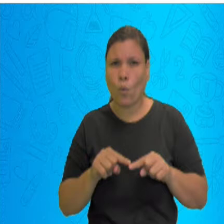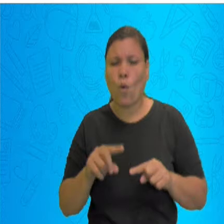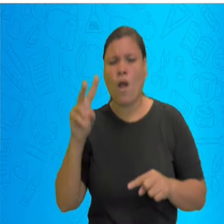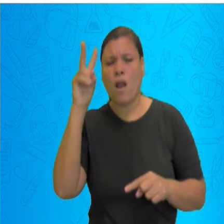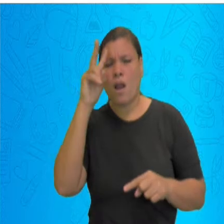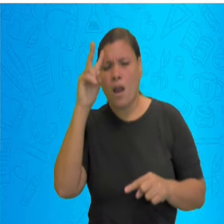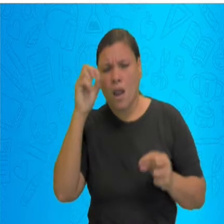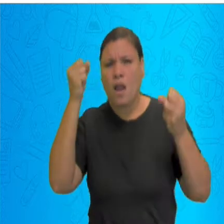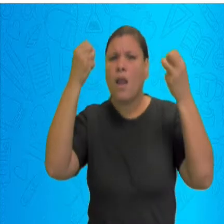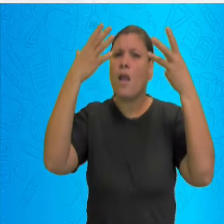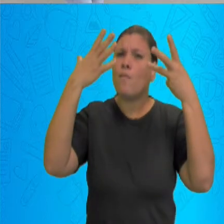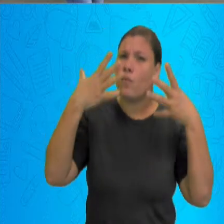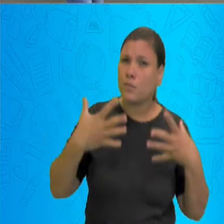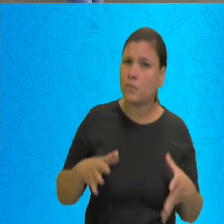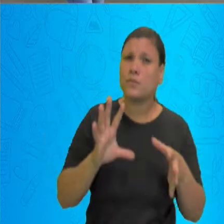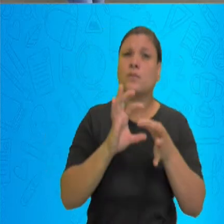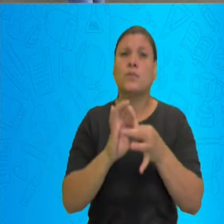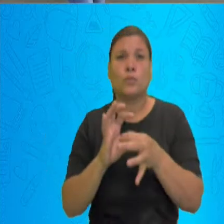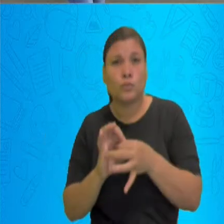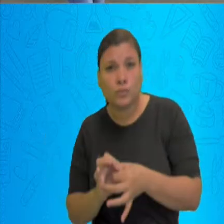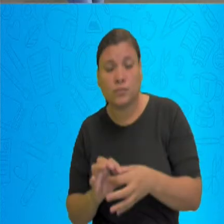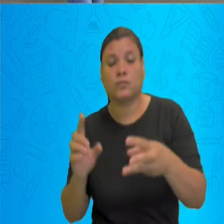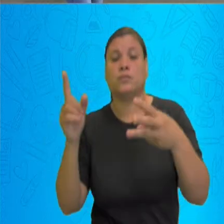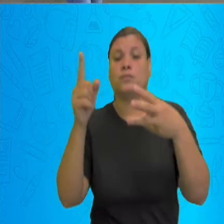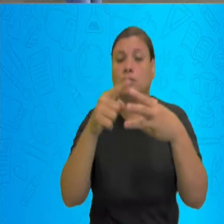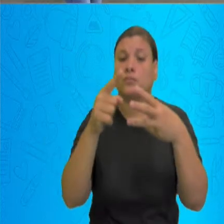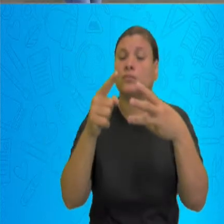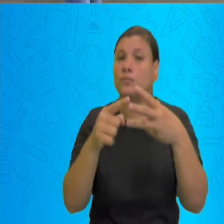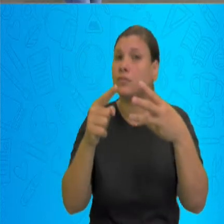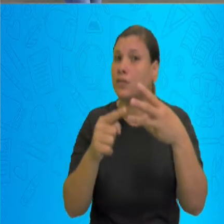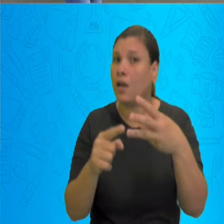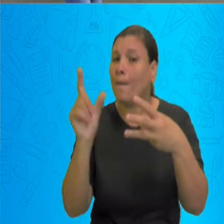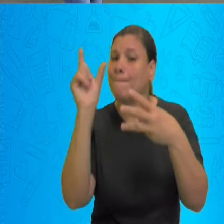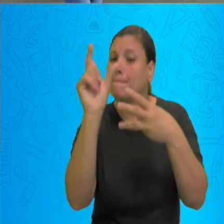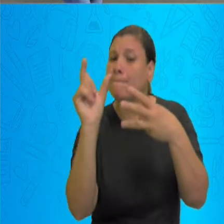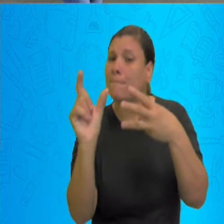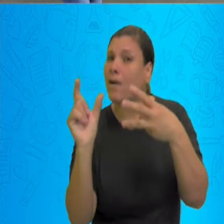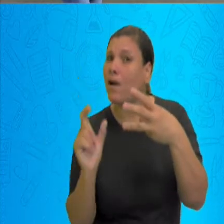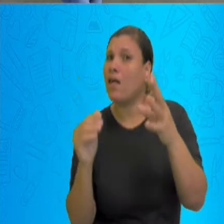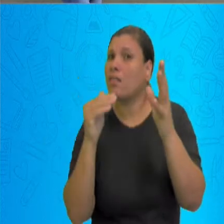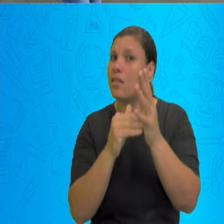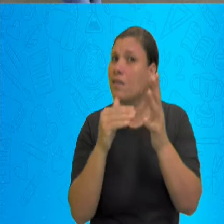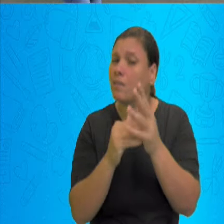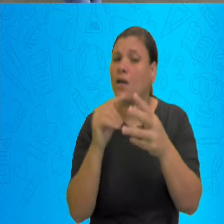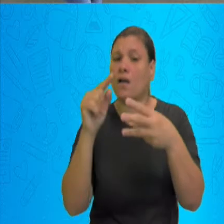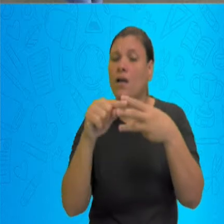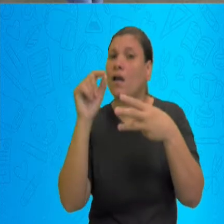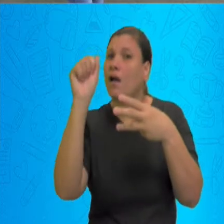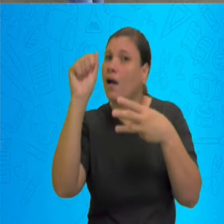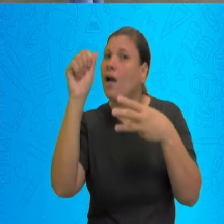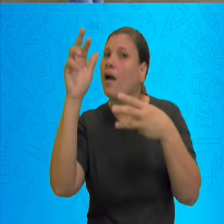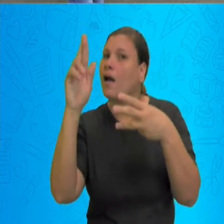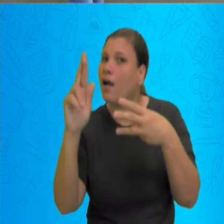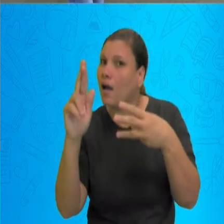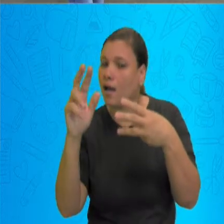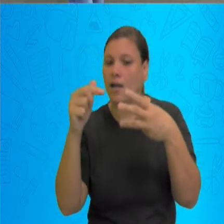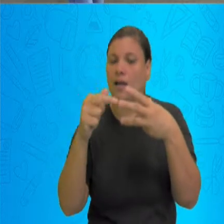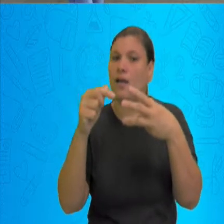regulares da primeira conjugação. Então, estudar, trabalhar, falar.